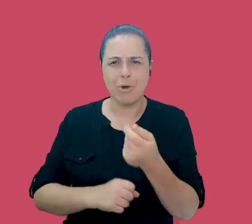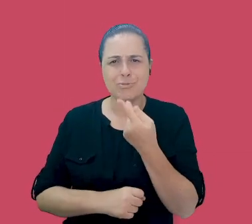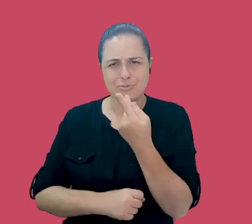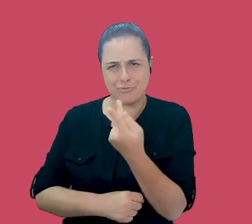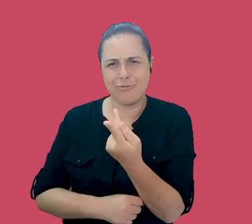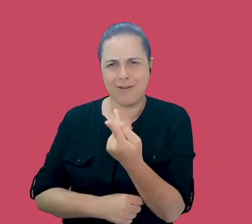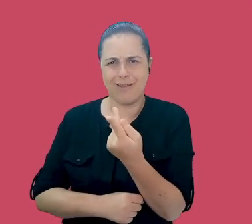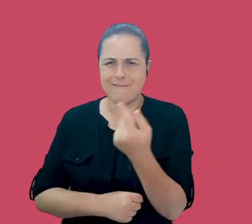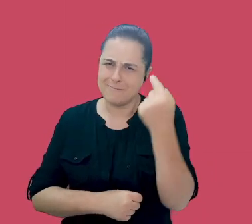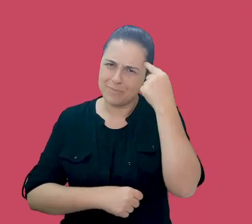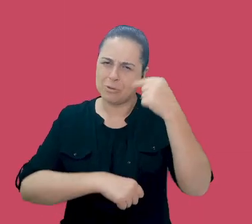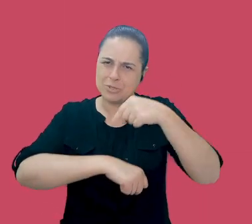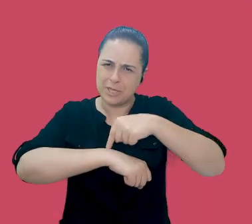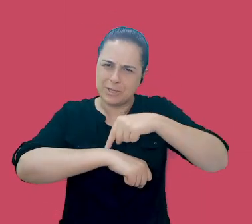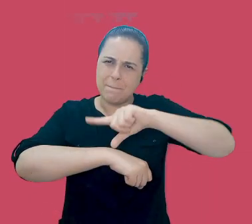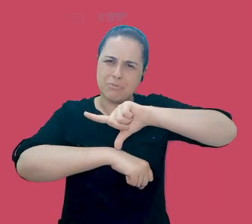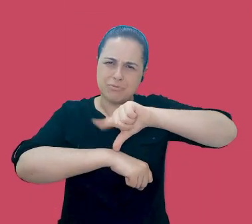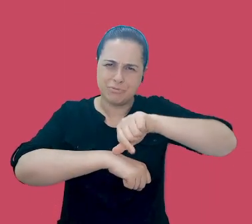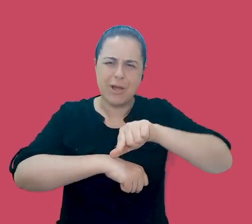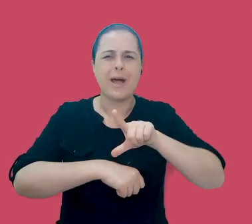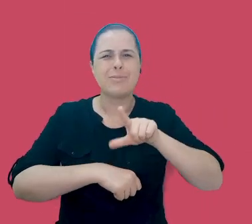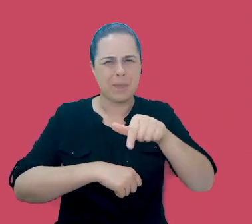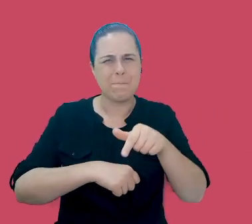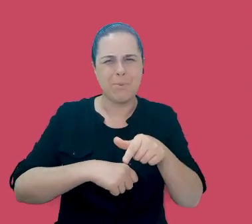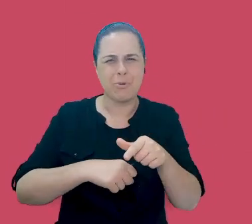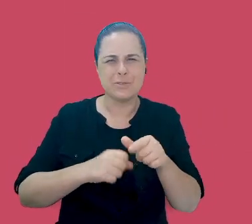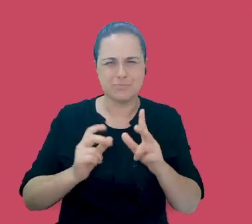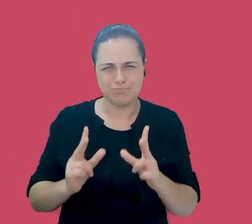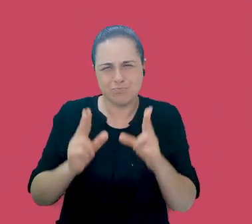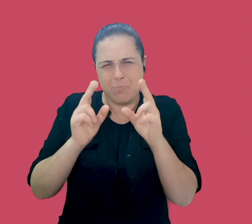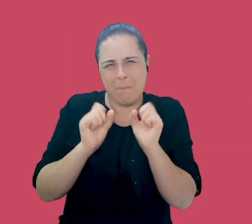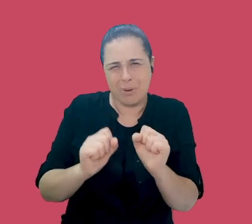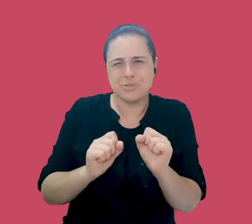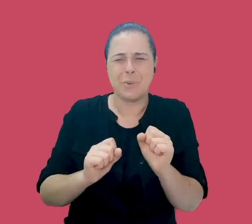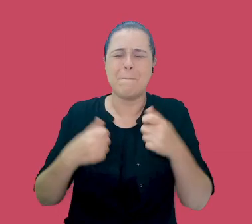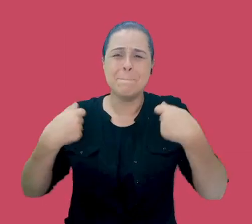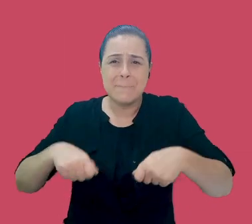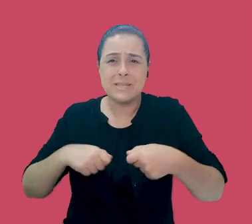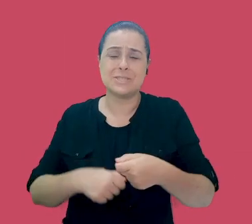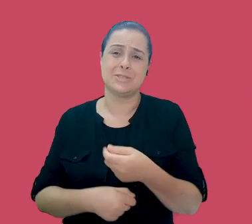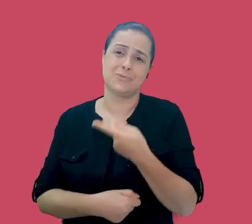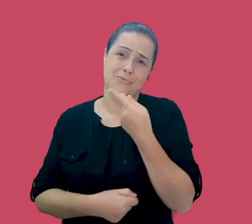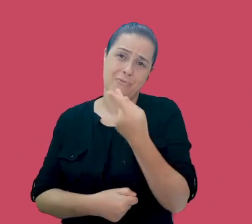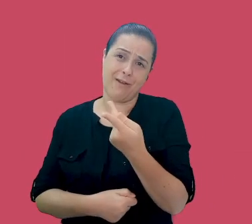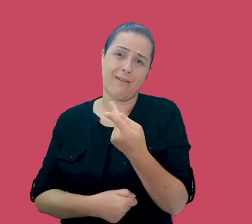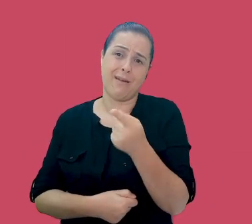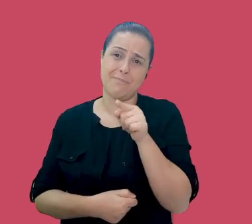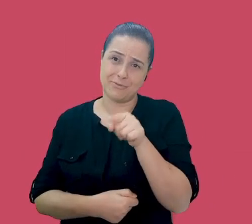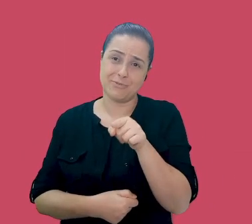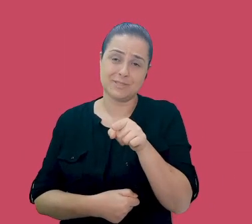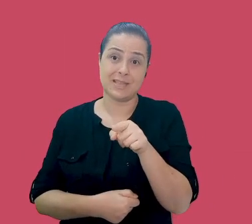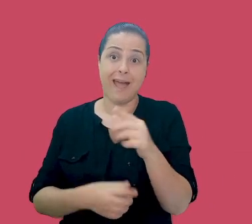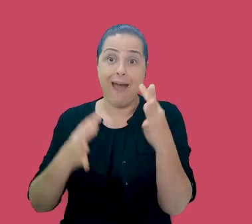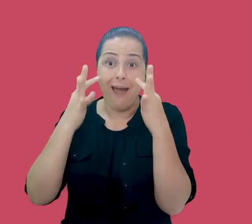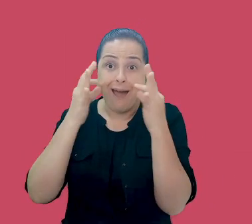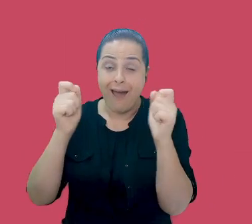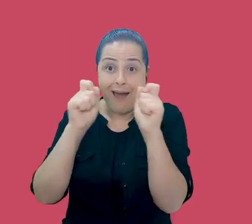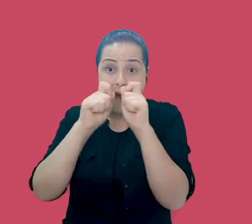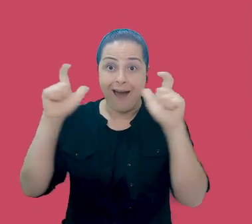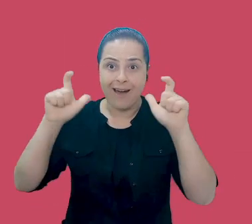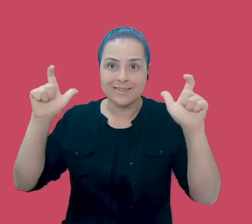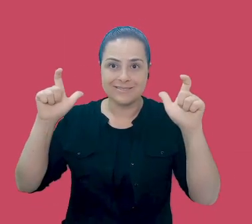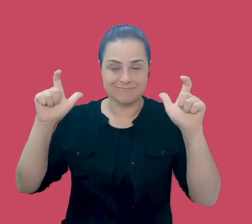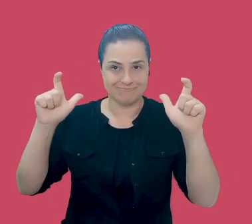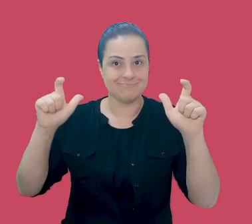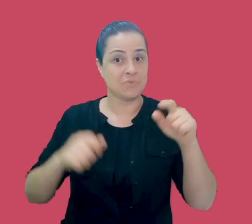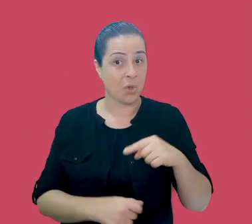sei que você está estourando o tempo, depois corta outra parte, mas assim, isso eu tenho que falar. Eu acho que uma das coisas que a gente tem que ficar muito alerta é